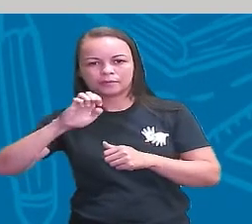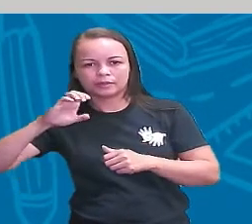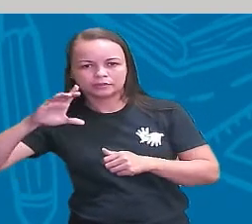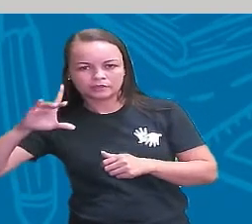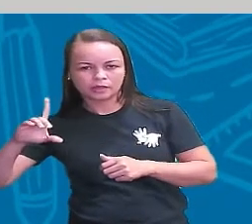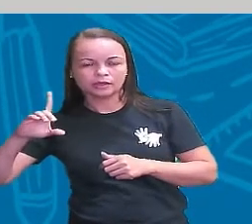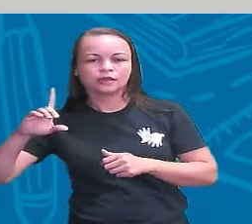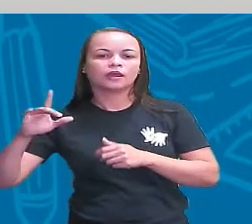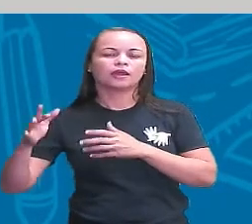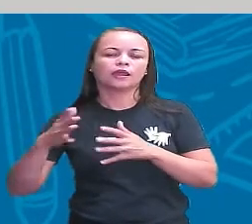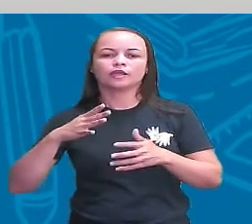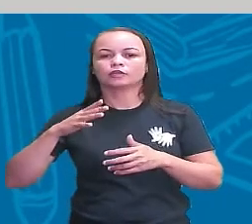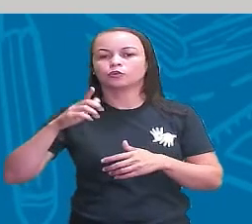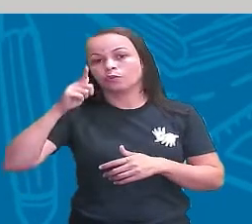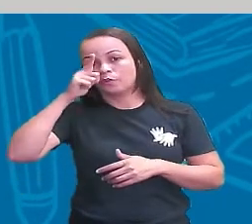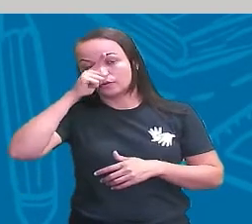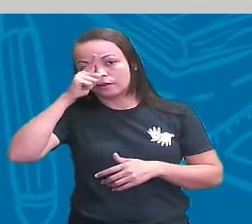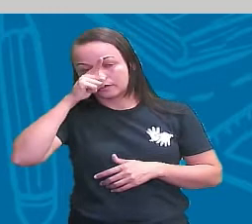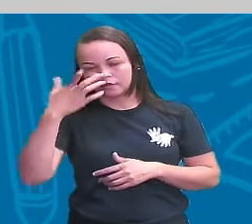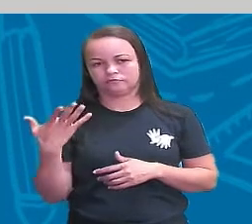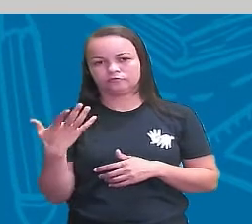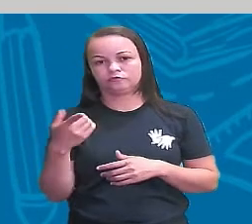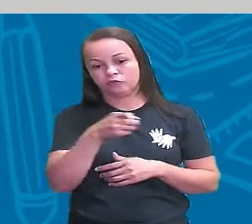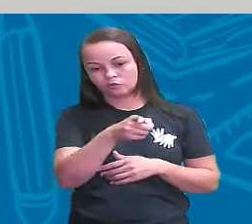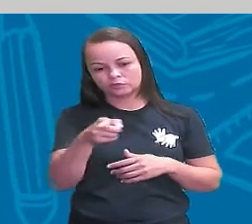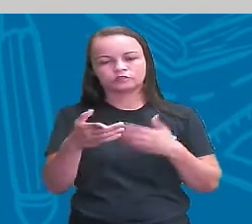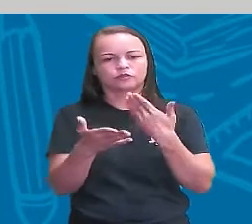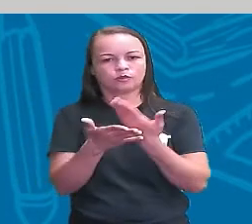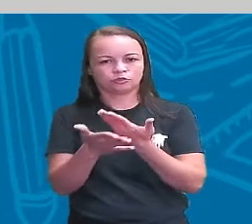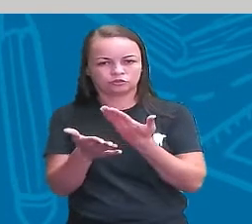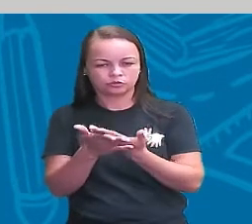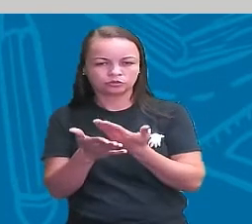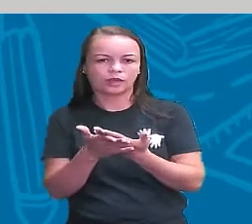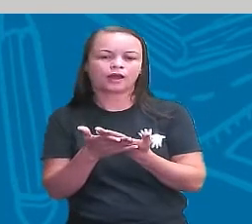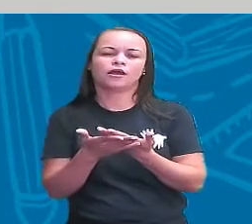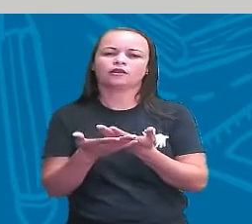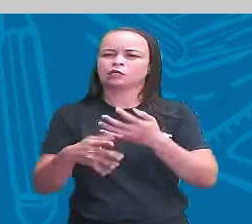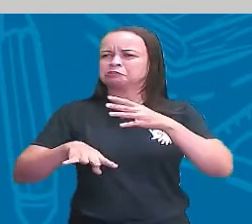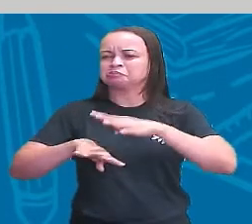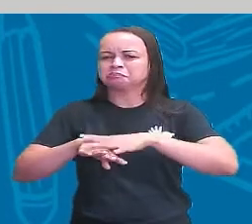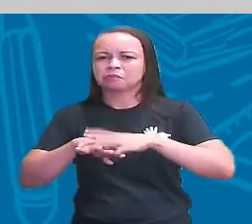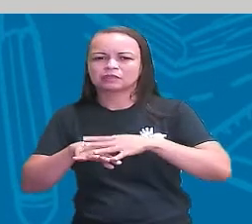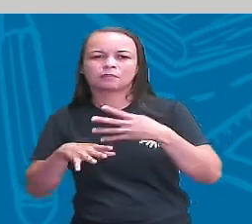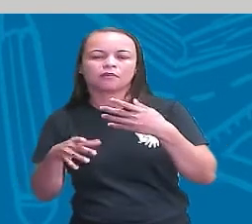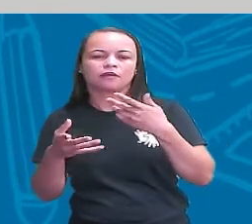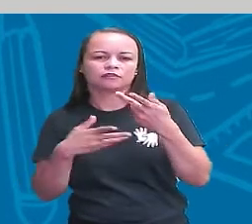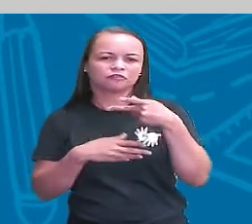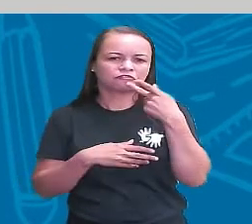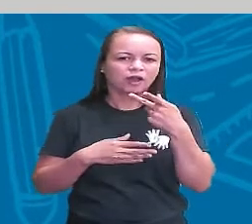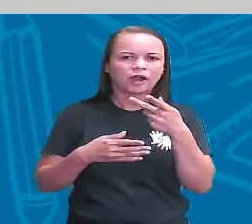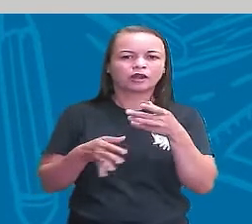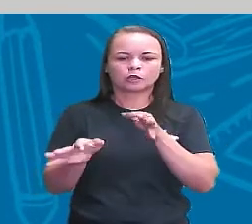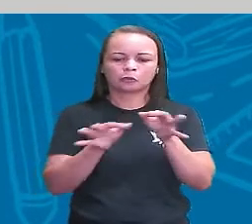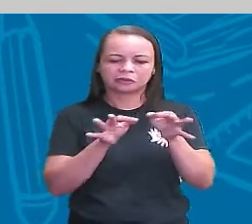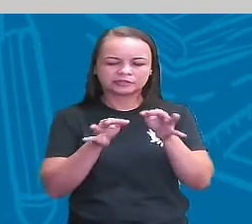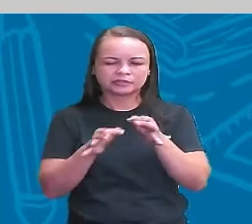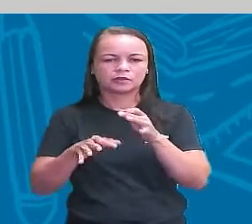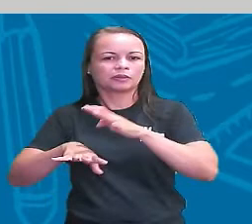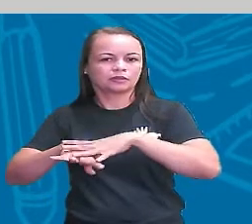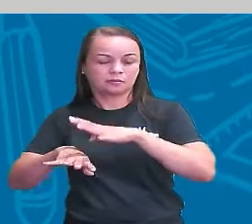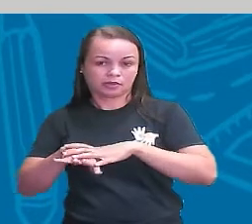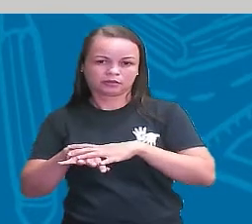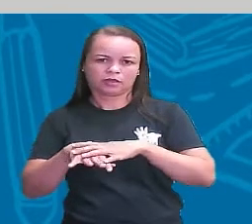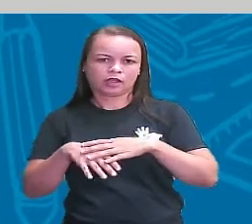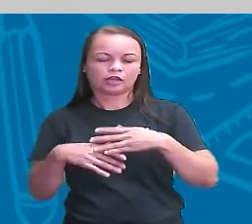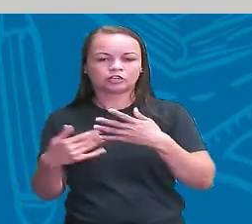estudar muito esse ano, quando a gente fala da matemática, quando a gente fala das fórmulas matemáticas, nós usamos